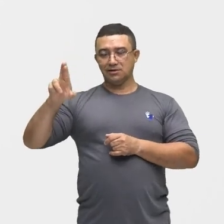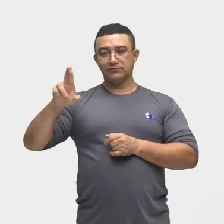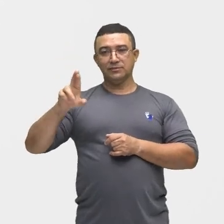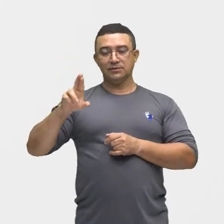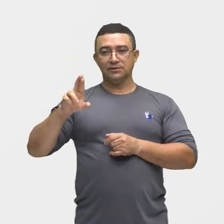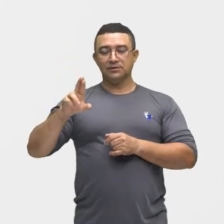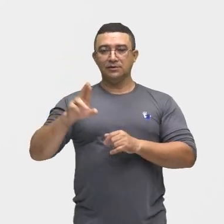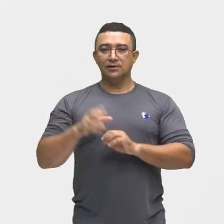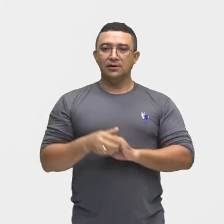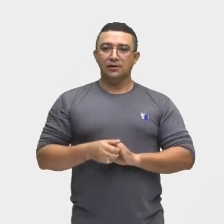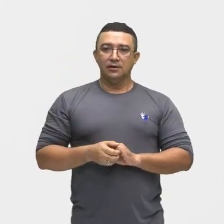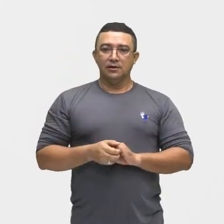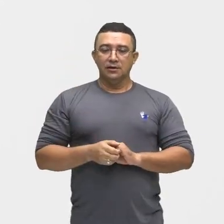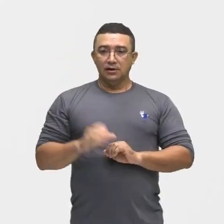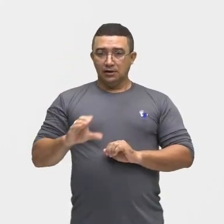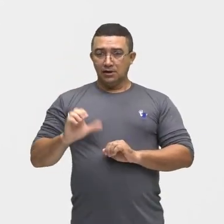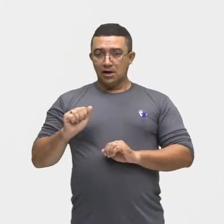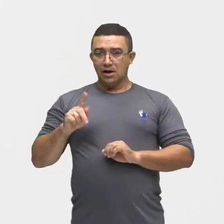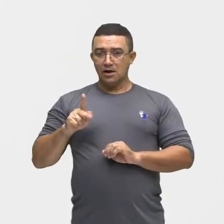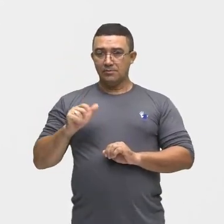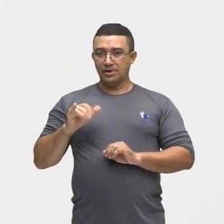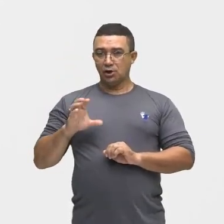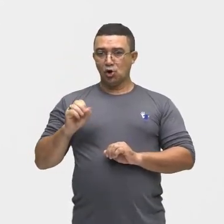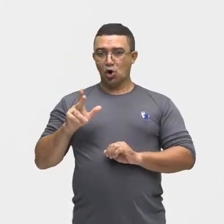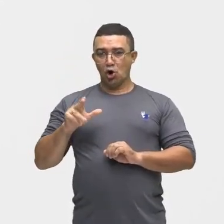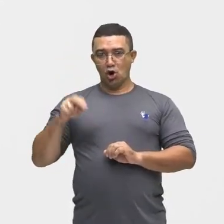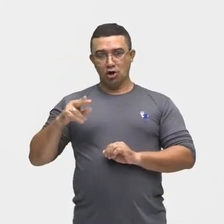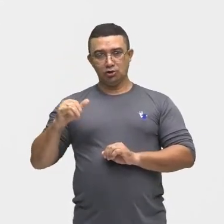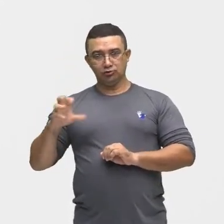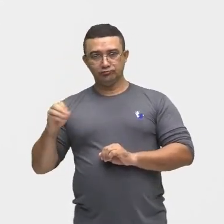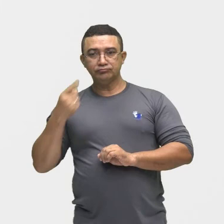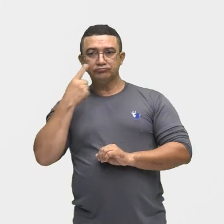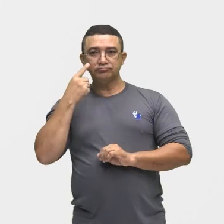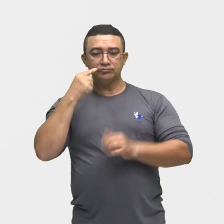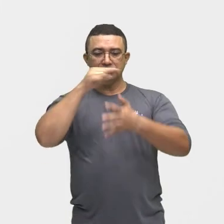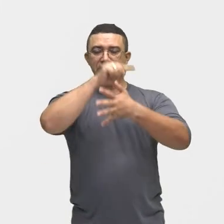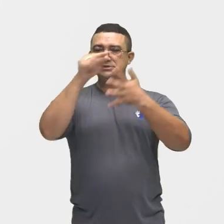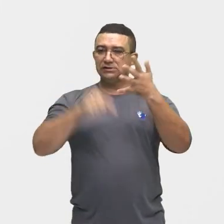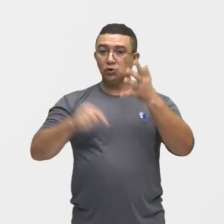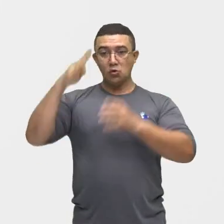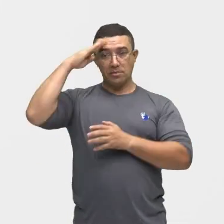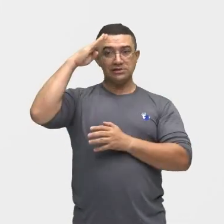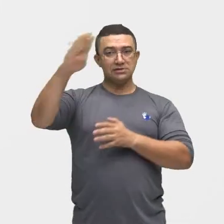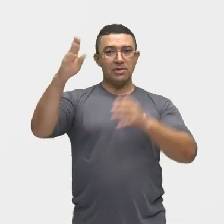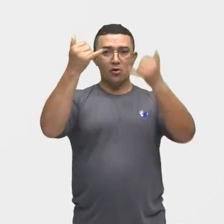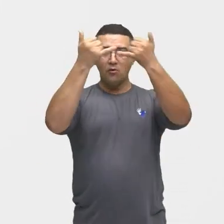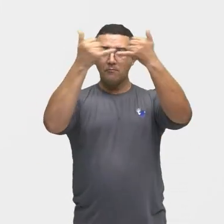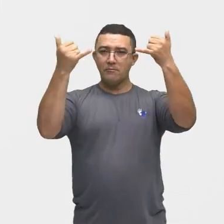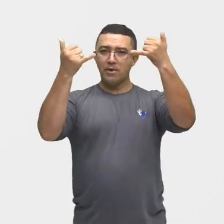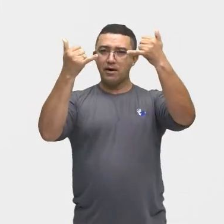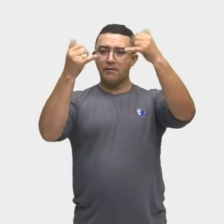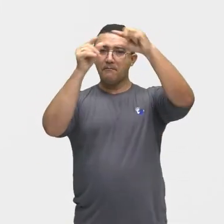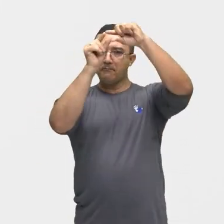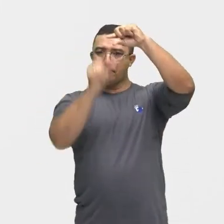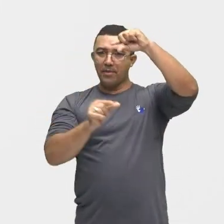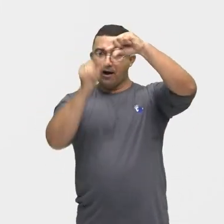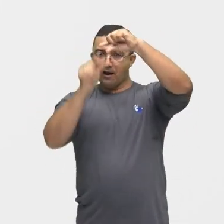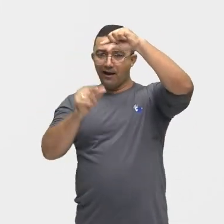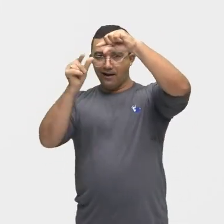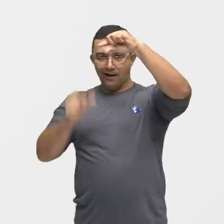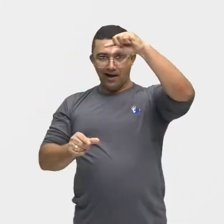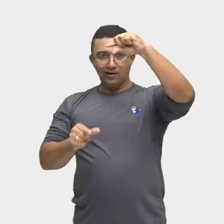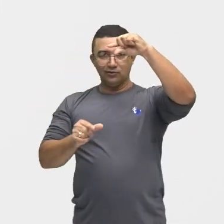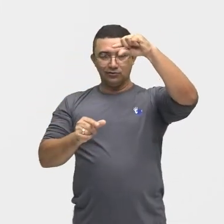Polar Ártico e o Antártico, né? Então a gente tem aí os 5 principais paralelos aí que vão